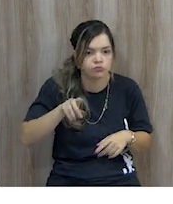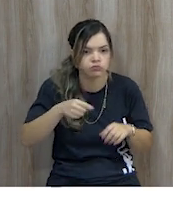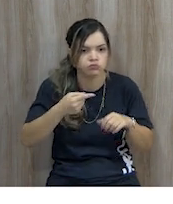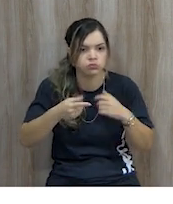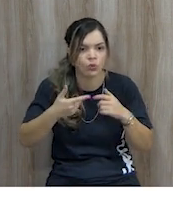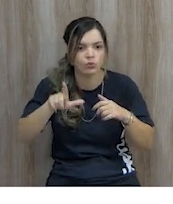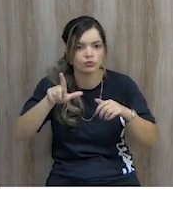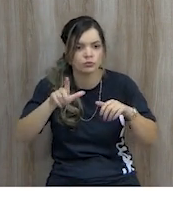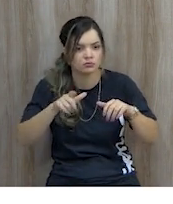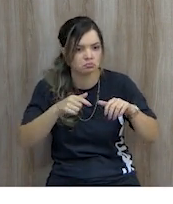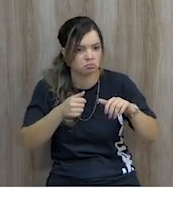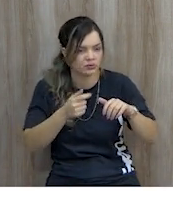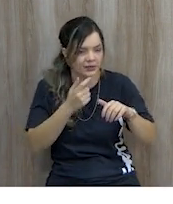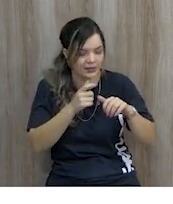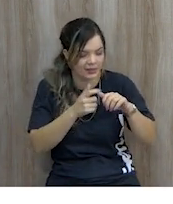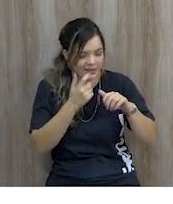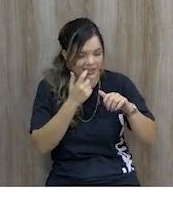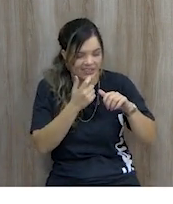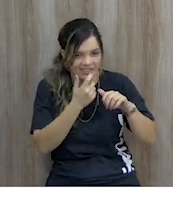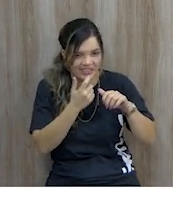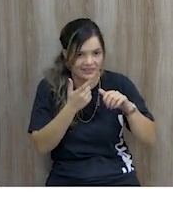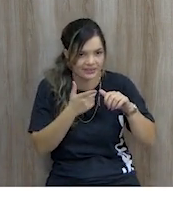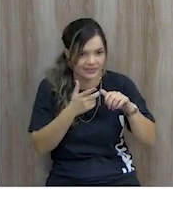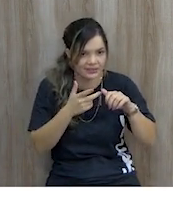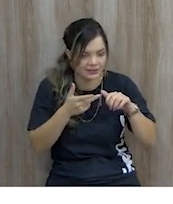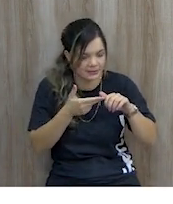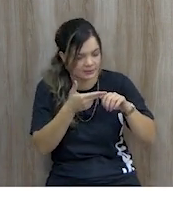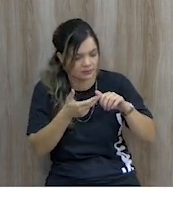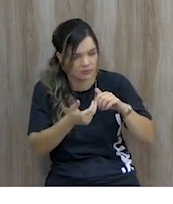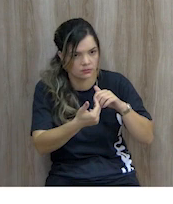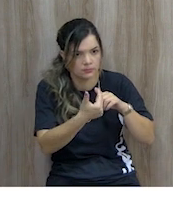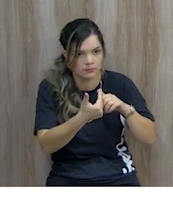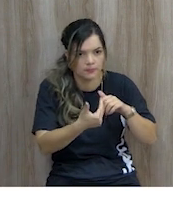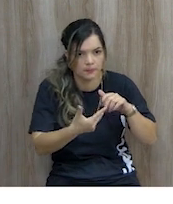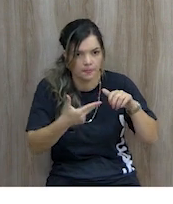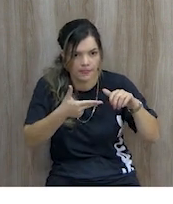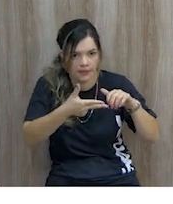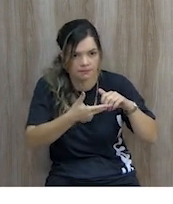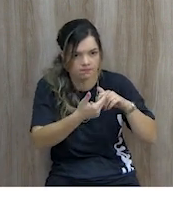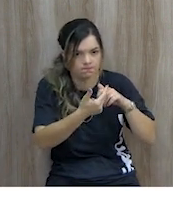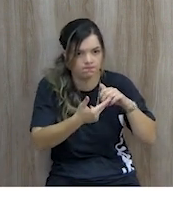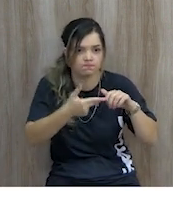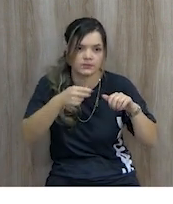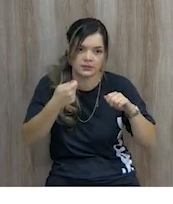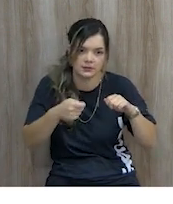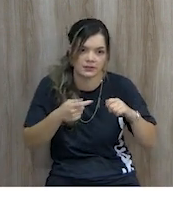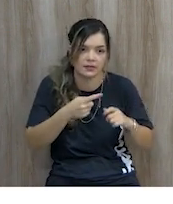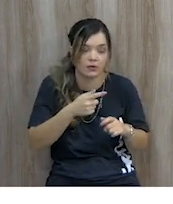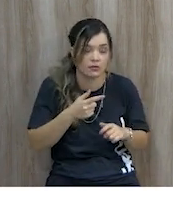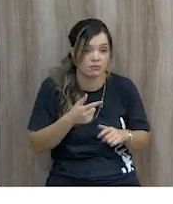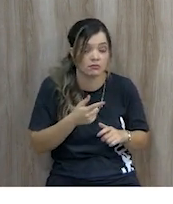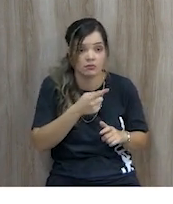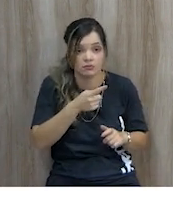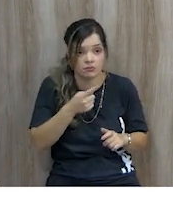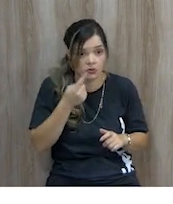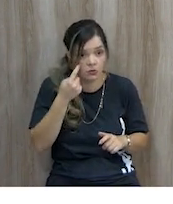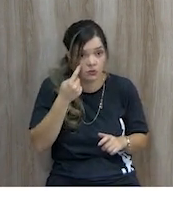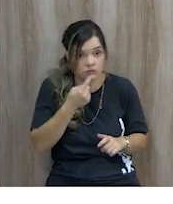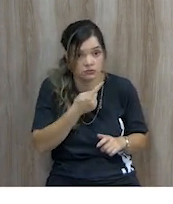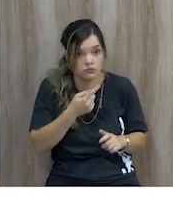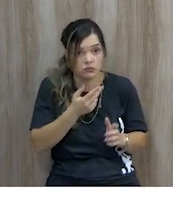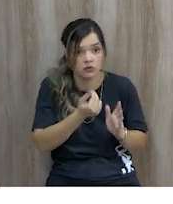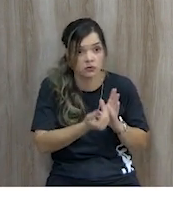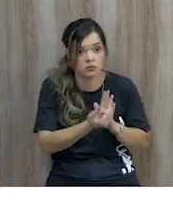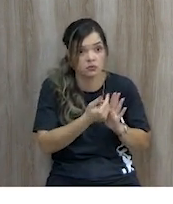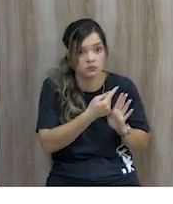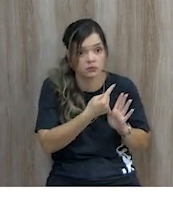incisões convergentes. Elas convergem com o dente central. Mesma coisa. Vou